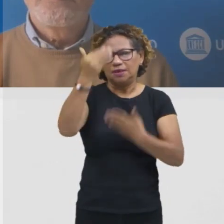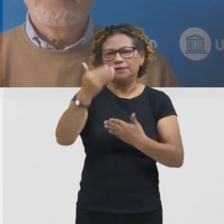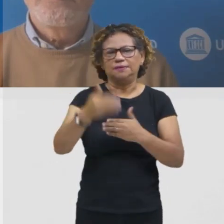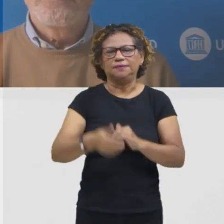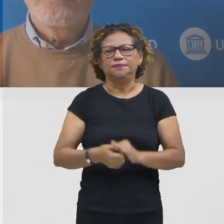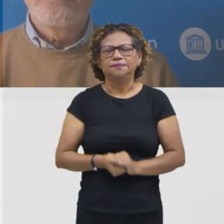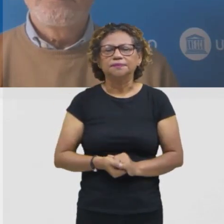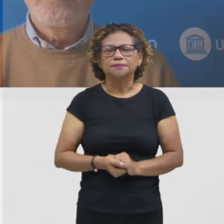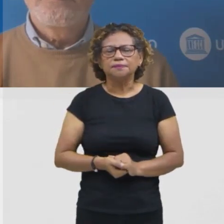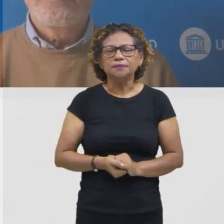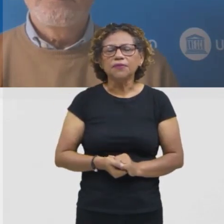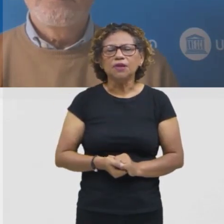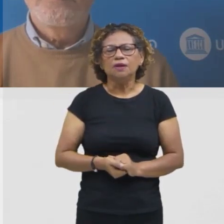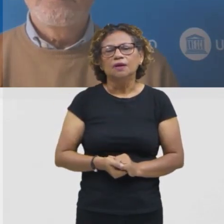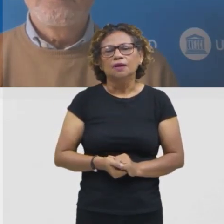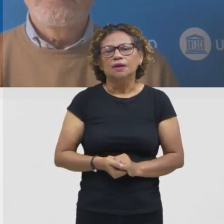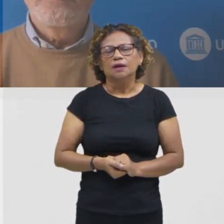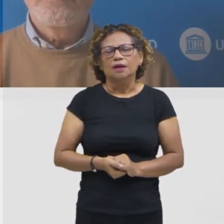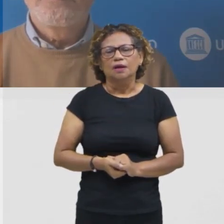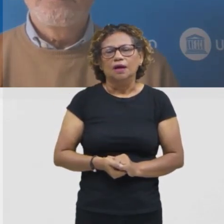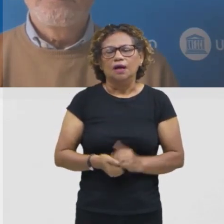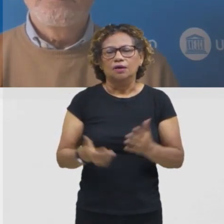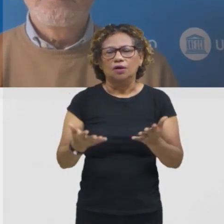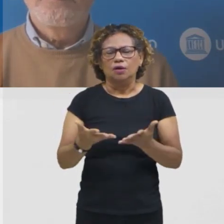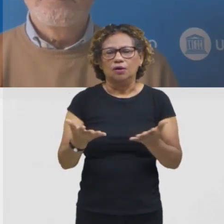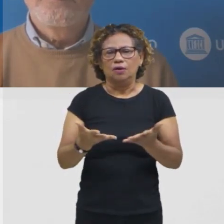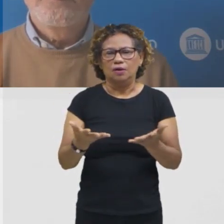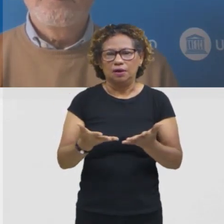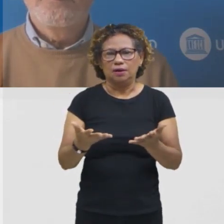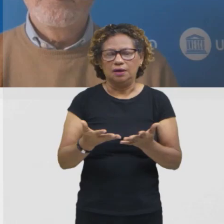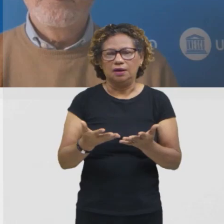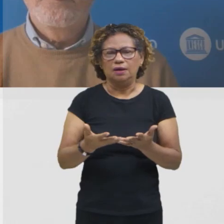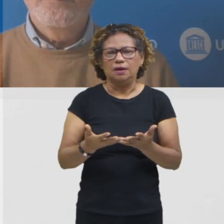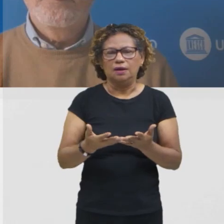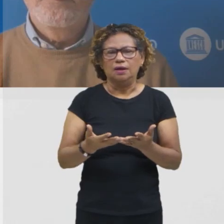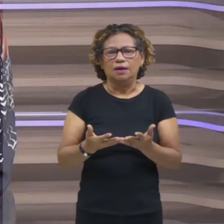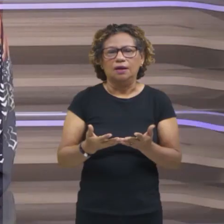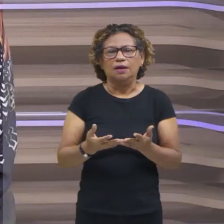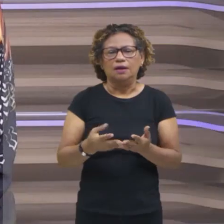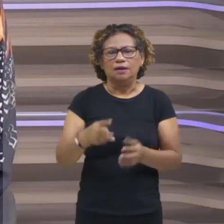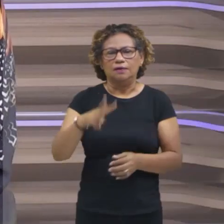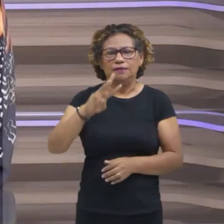pelas palavras. E agora eu passo também para a fala final da professora Vilmara Monteiro.